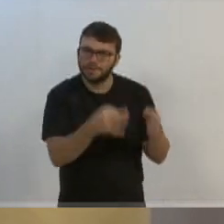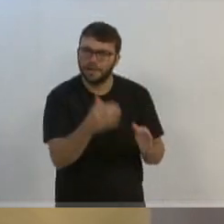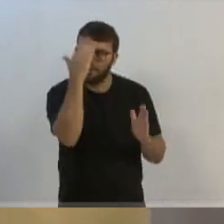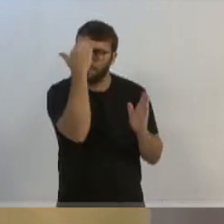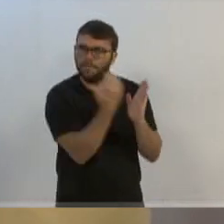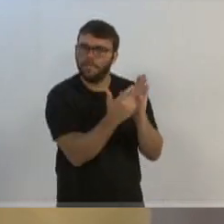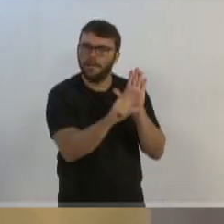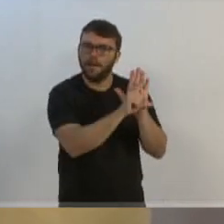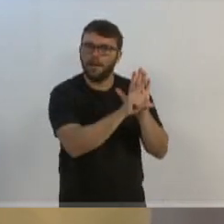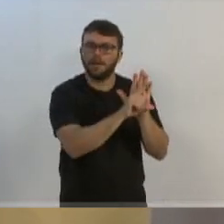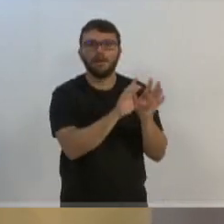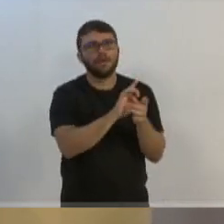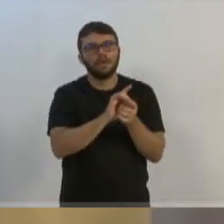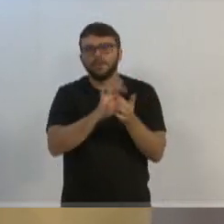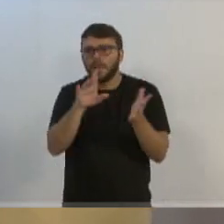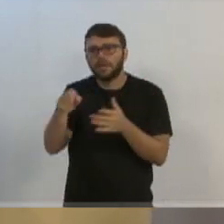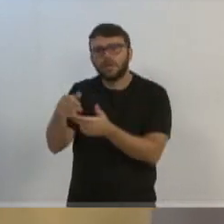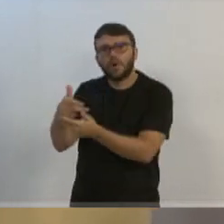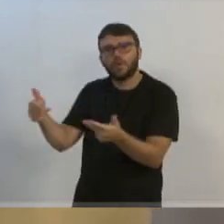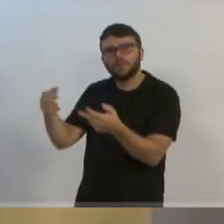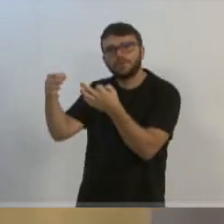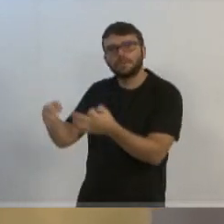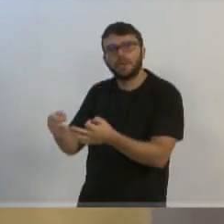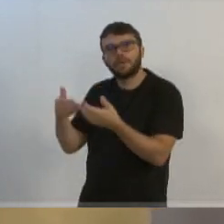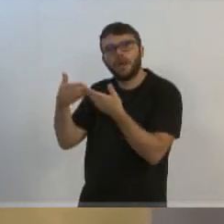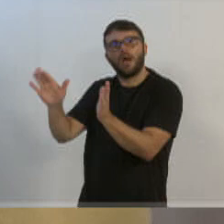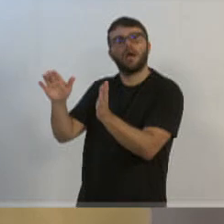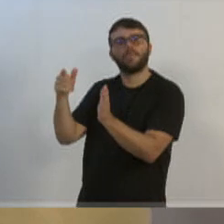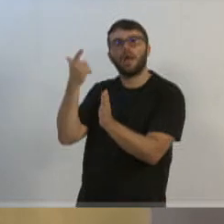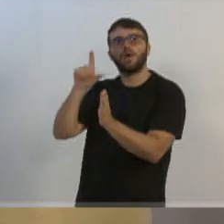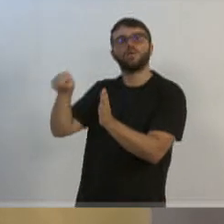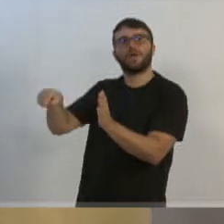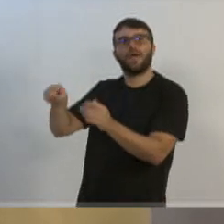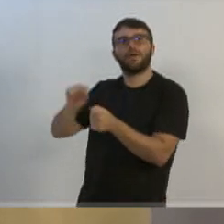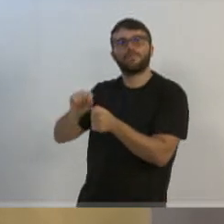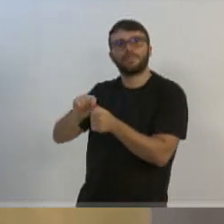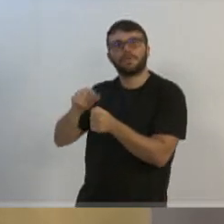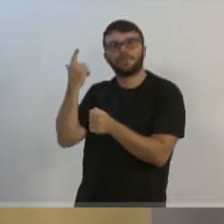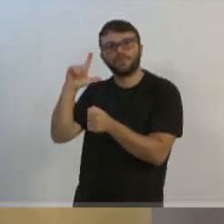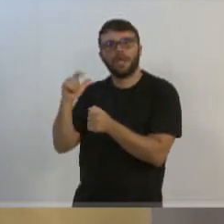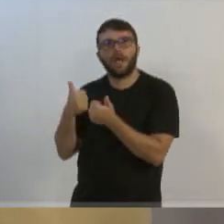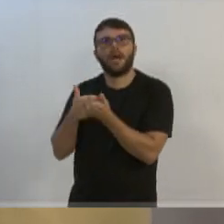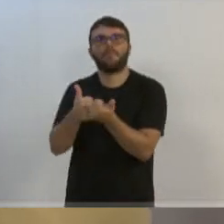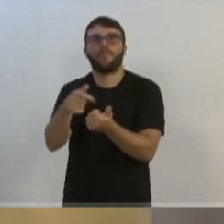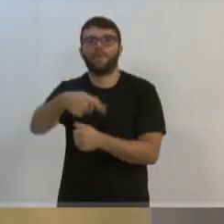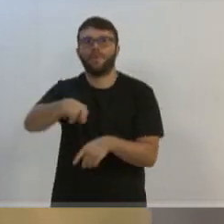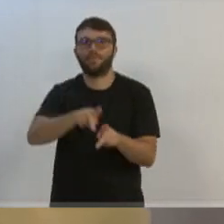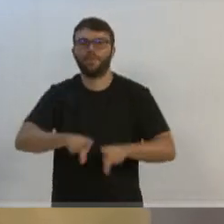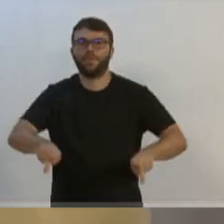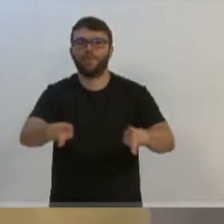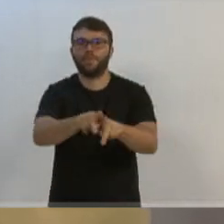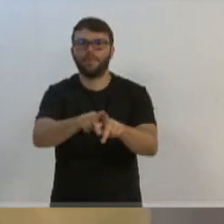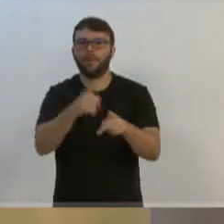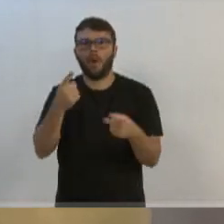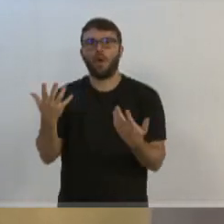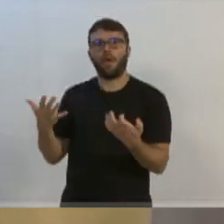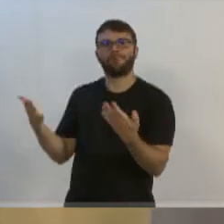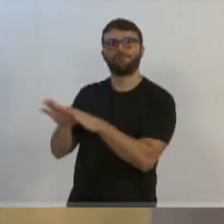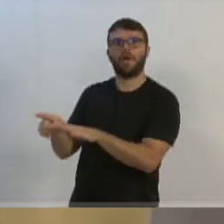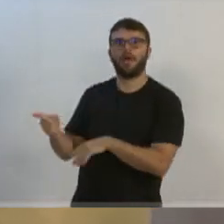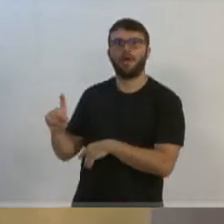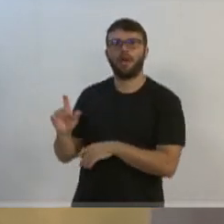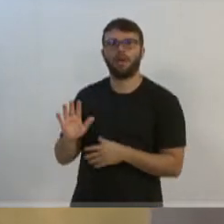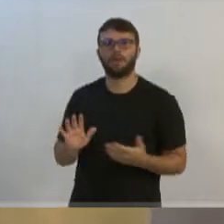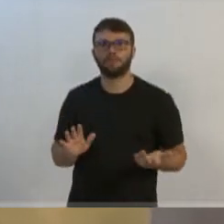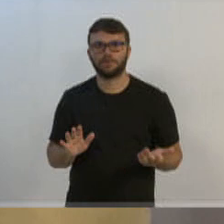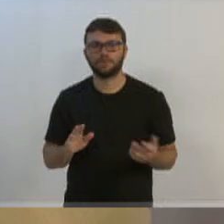que deixem os instrumentos ativos para que possam, pelo menos, quem sabe, esses instrumentos ajudarem a resolverem problemas da nossa cidade. E